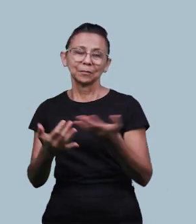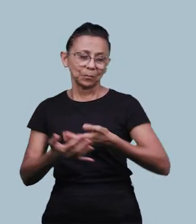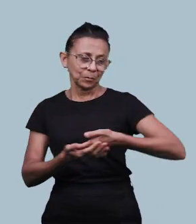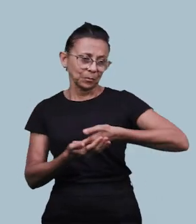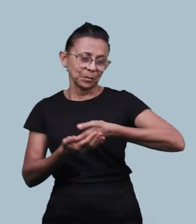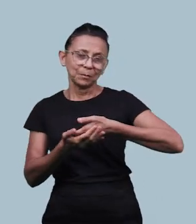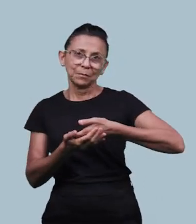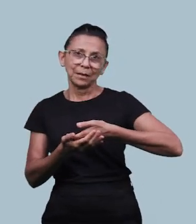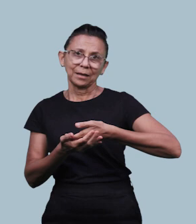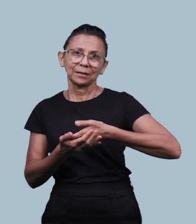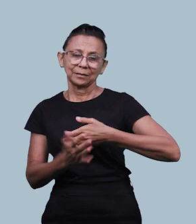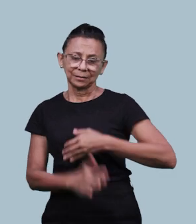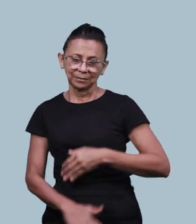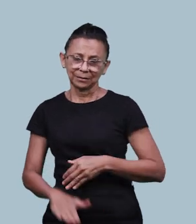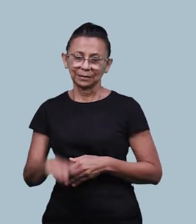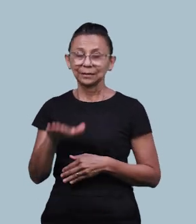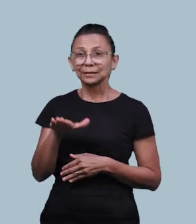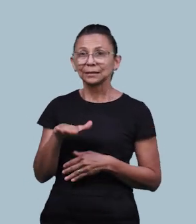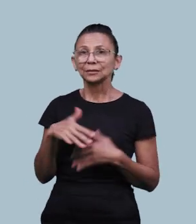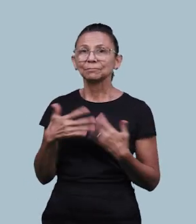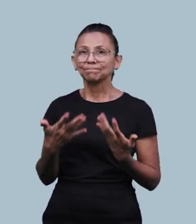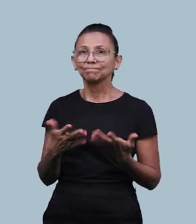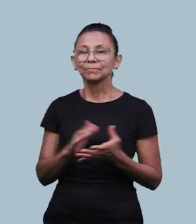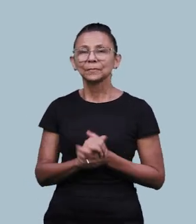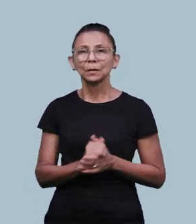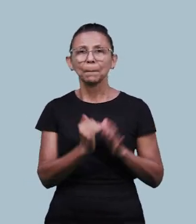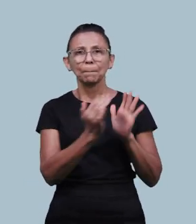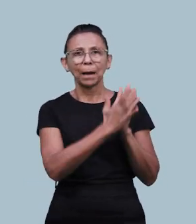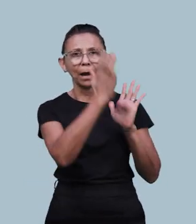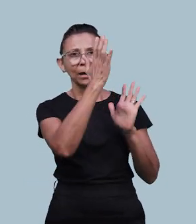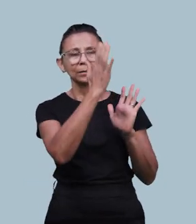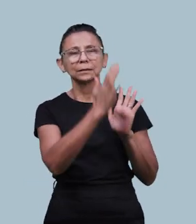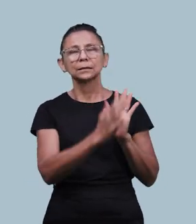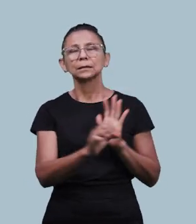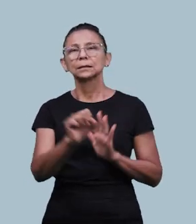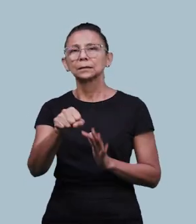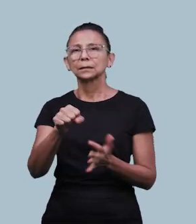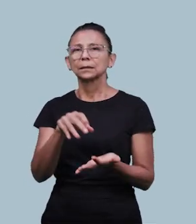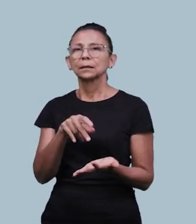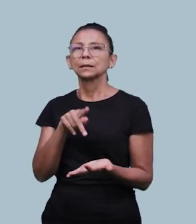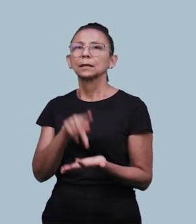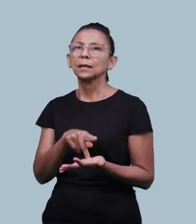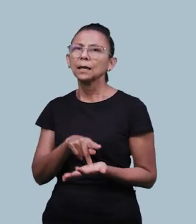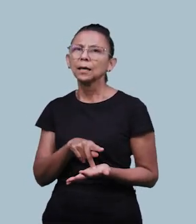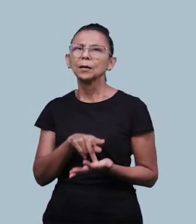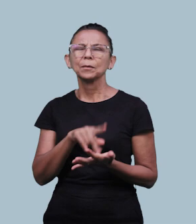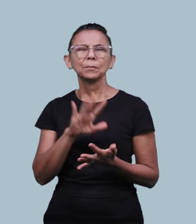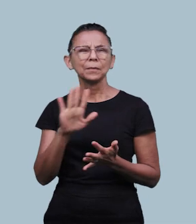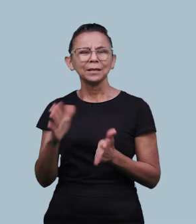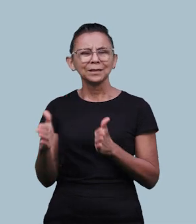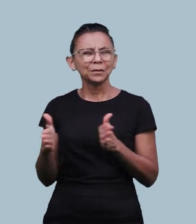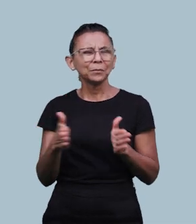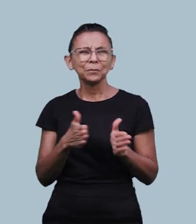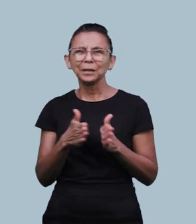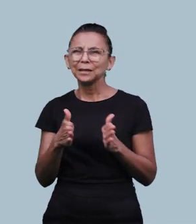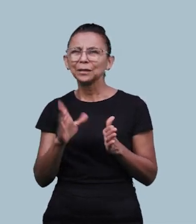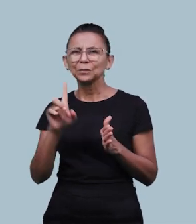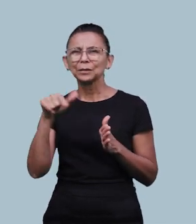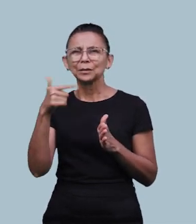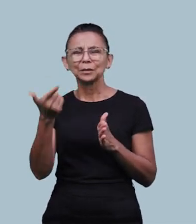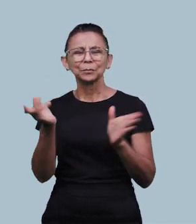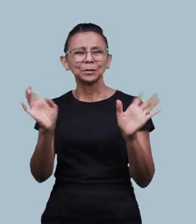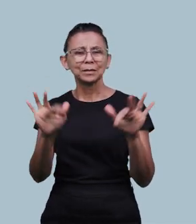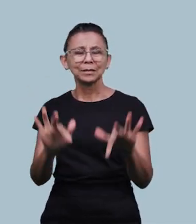para este bebê que está em desenvolvimento. Então, esse impacto existe, mas ele é temporal, passa porque você